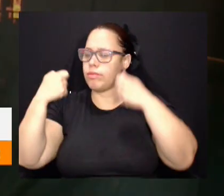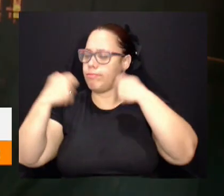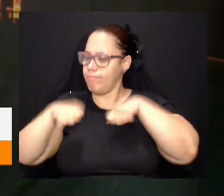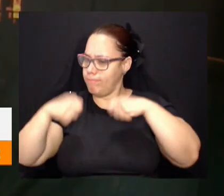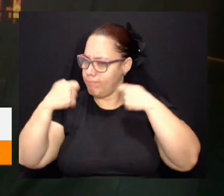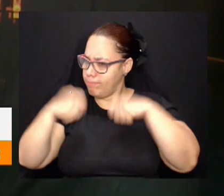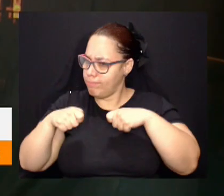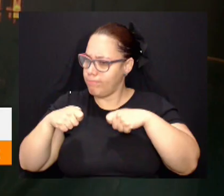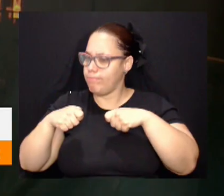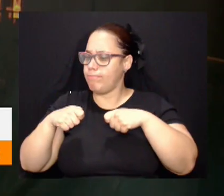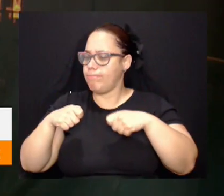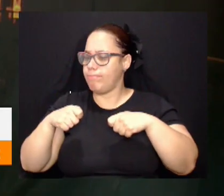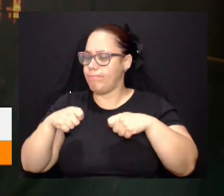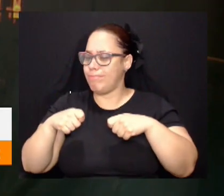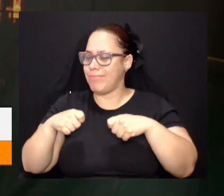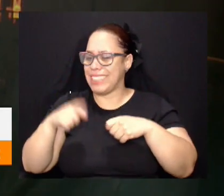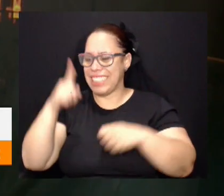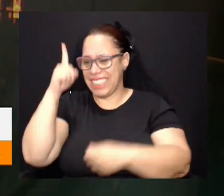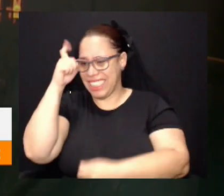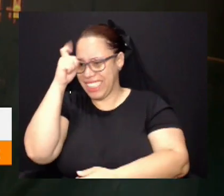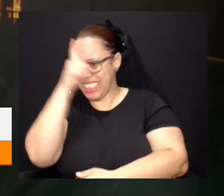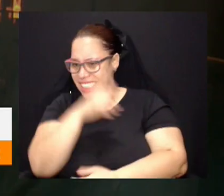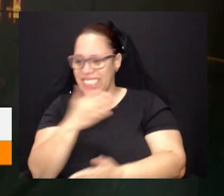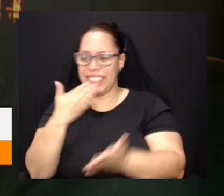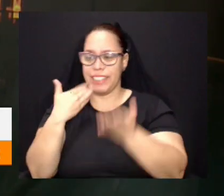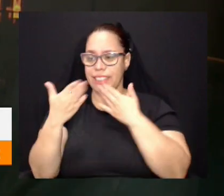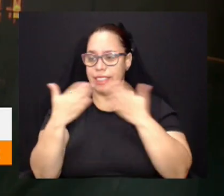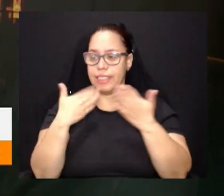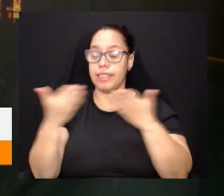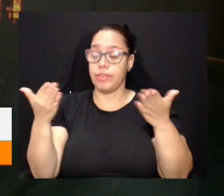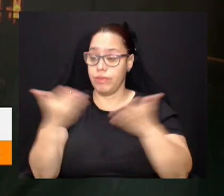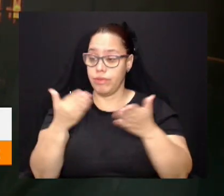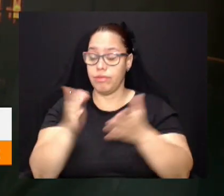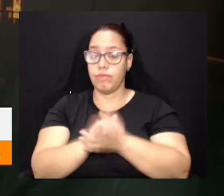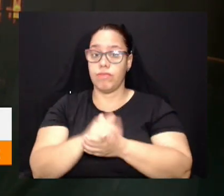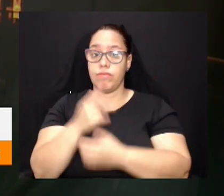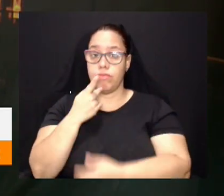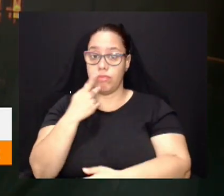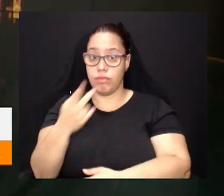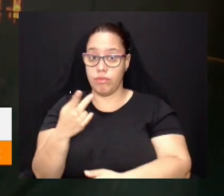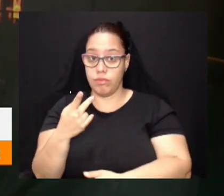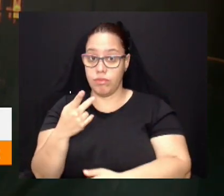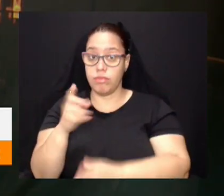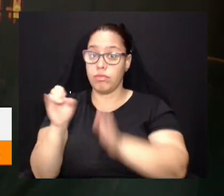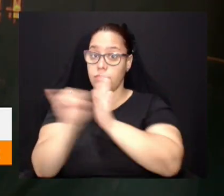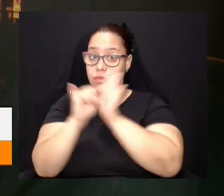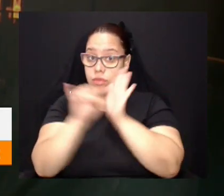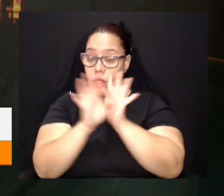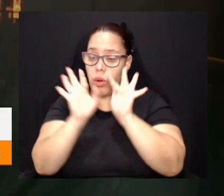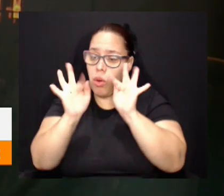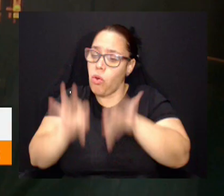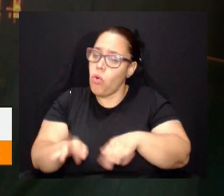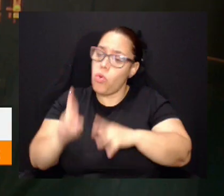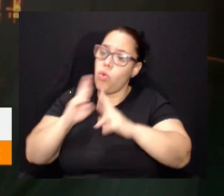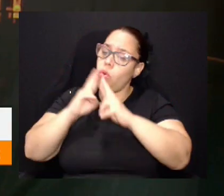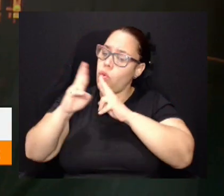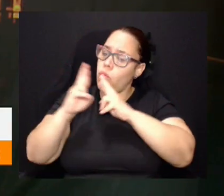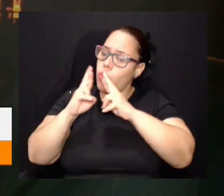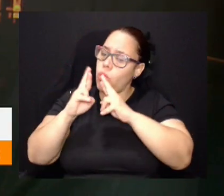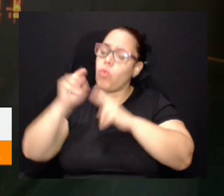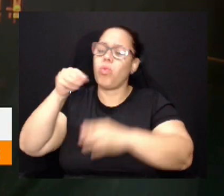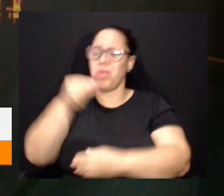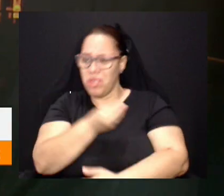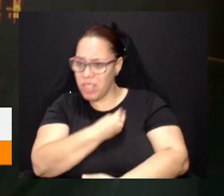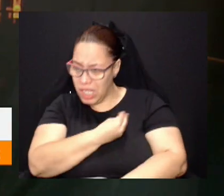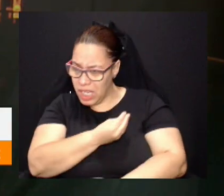e delicado esse nosso bate-papo de hoje. A gente está falando como identificar o fim de um relacionamento. Se você está passando por isso,